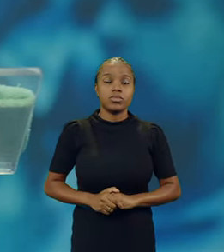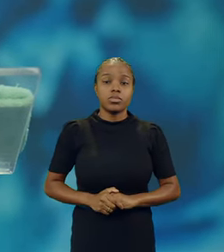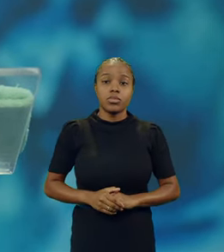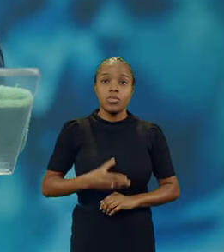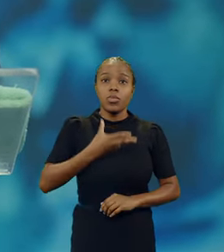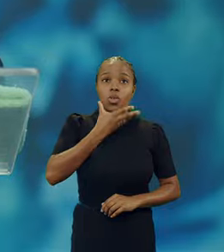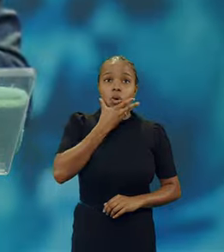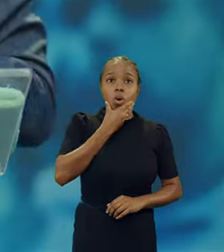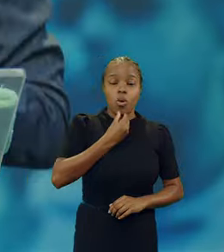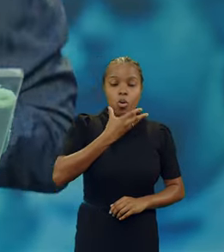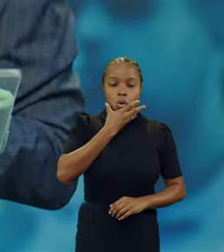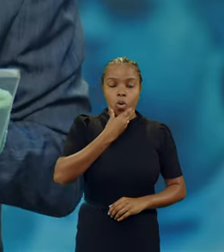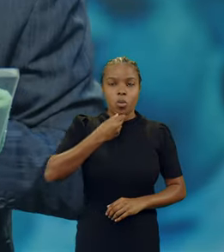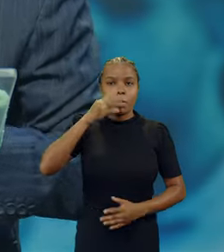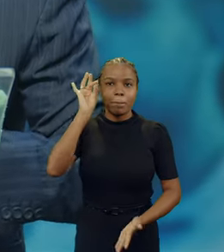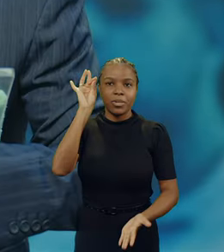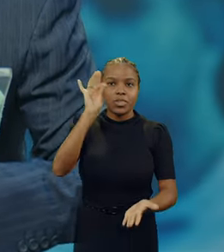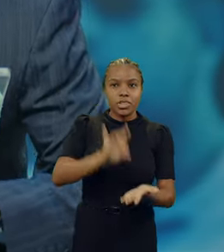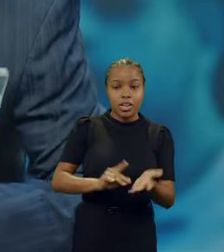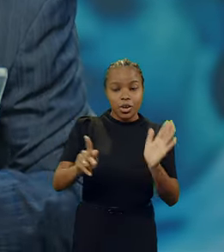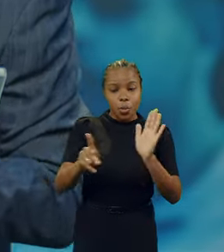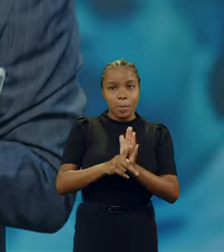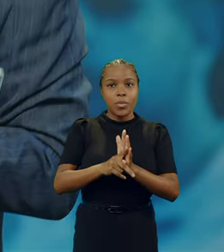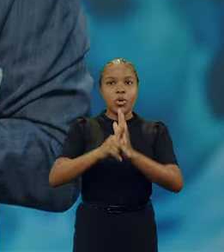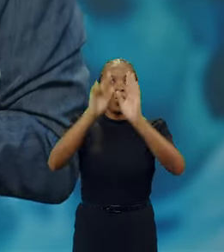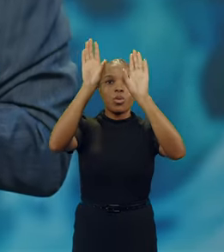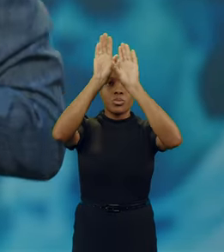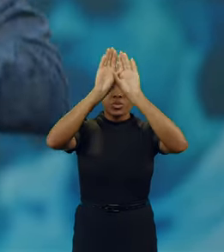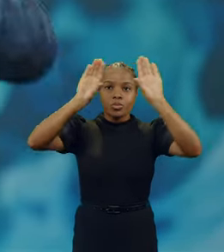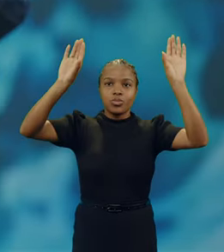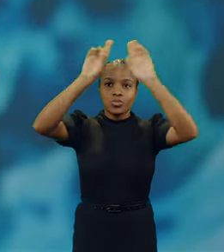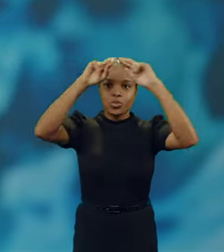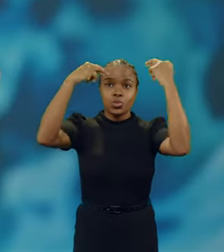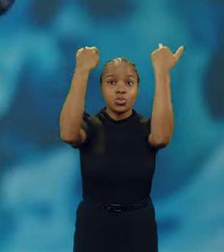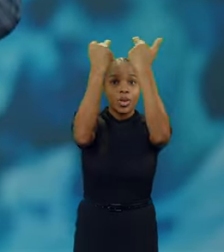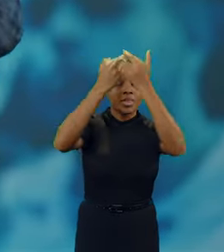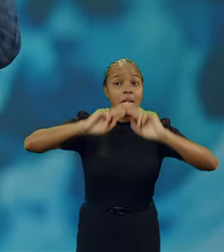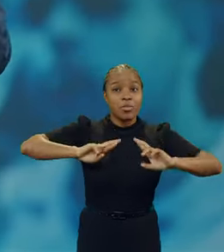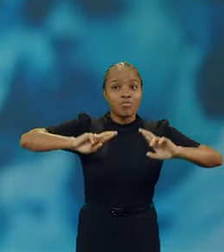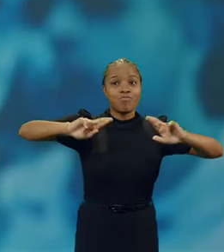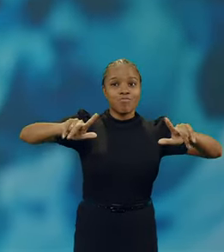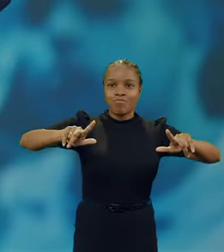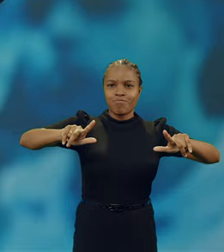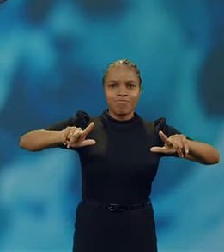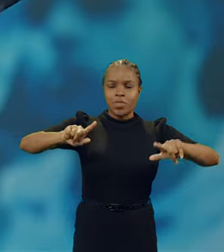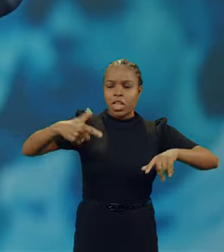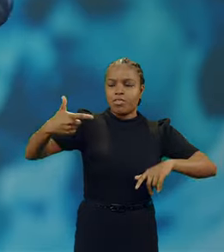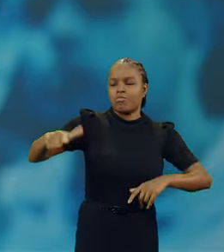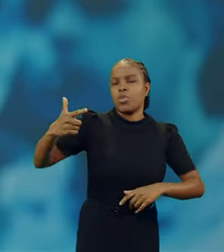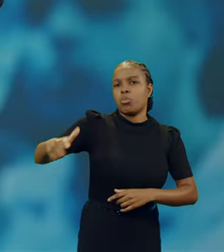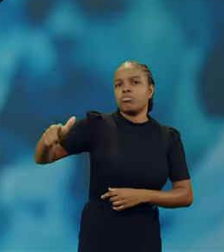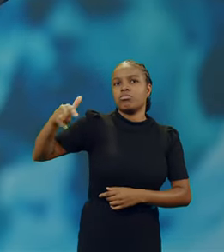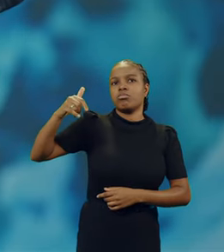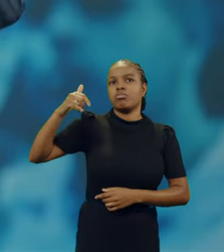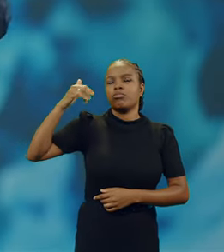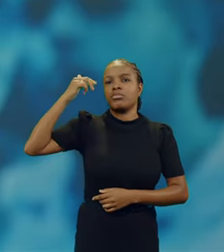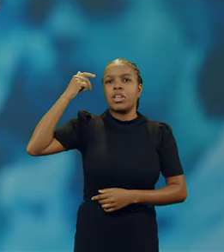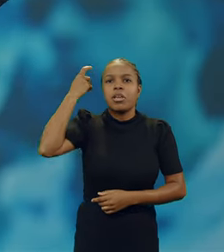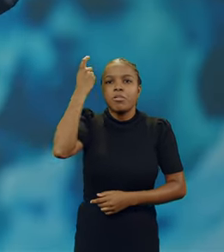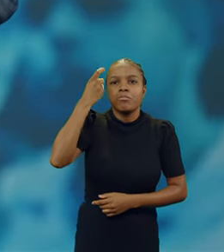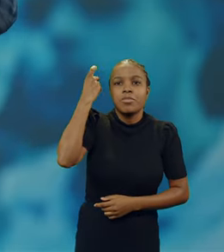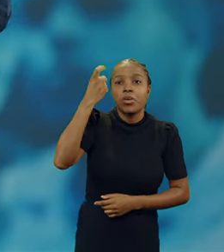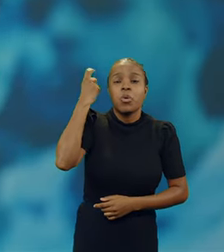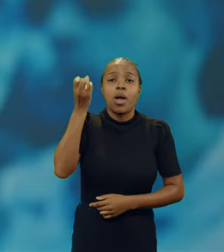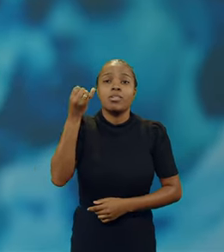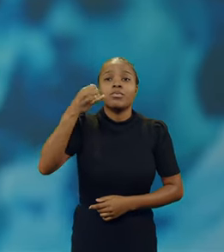Homens do reino verdadeiro são diferentes. Não estão preocupados com a fama, com poder, com glória,